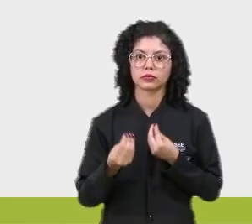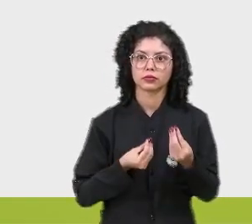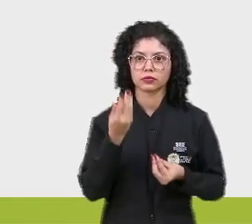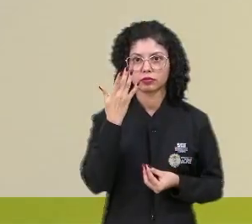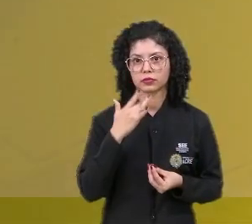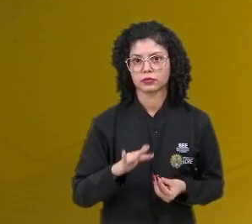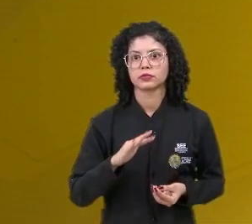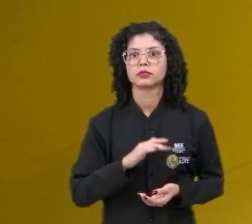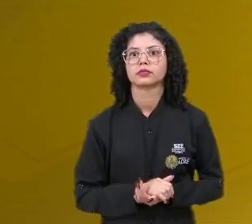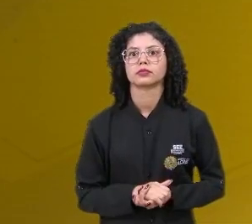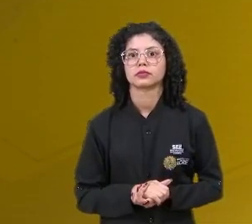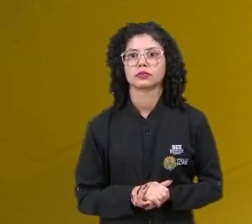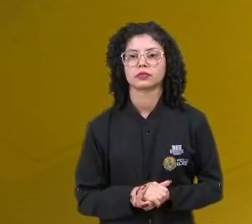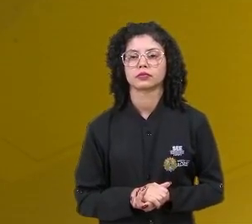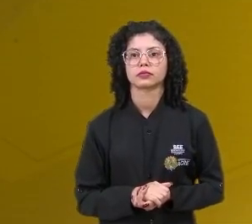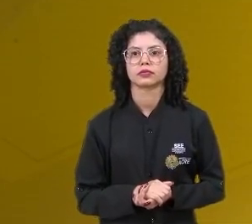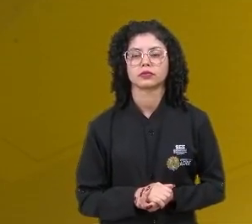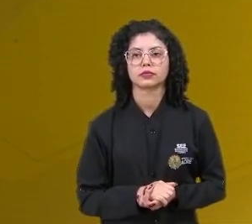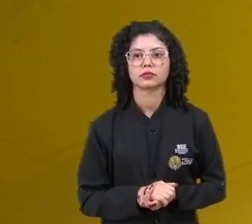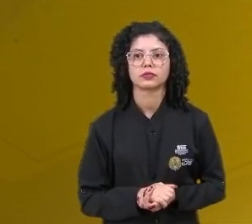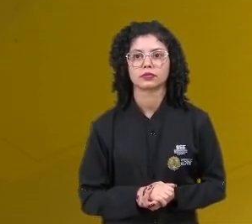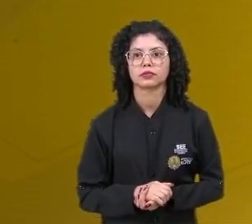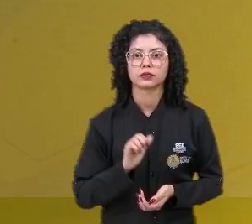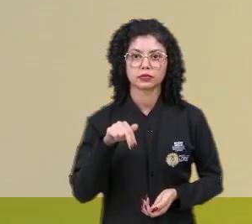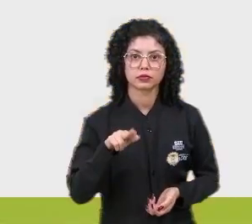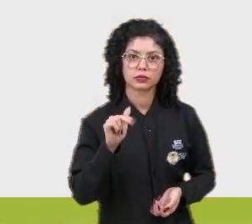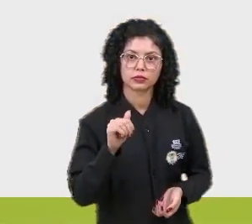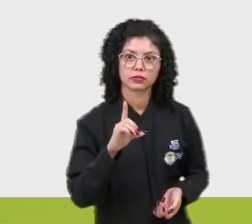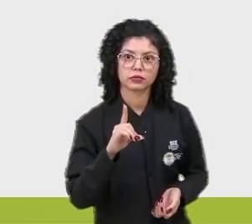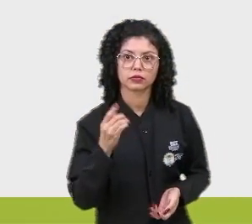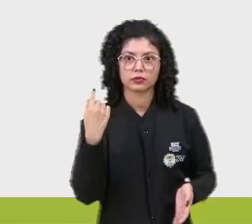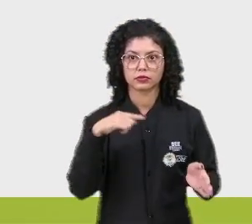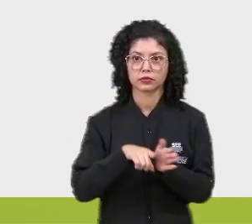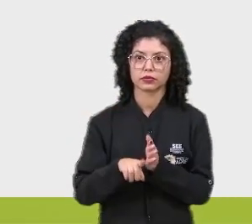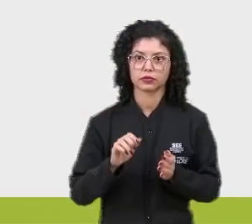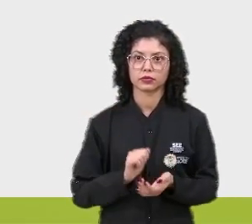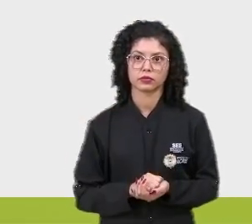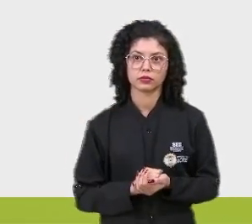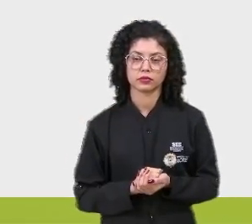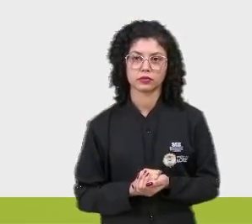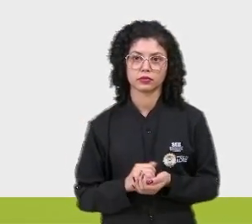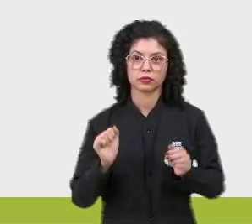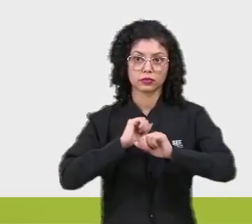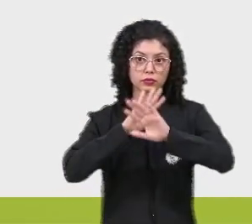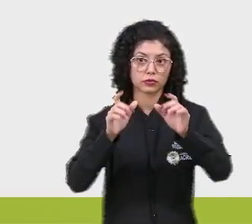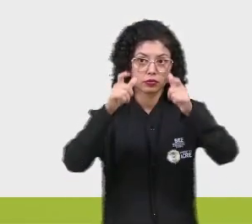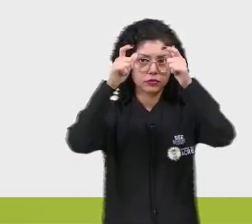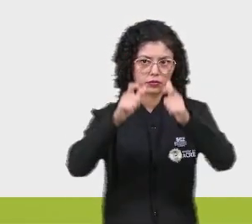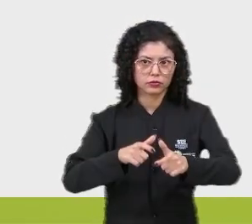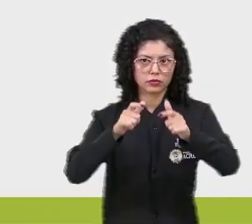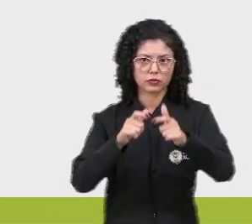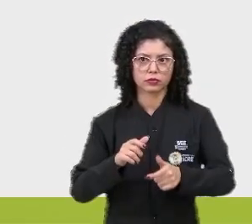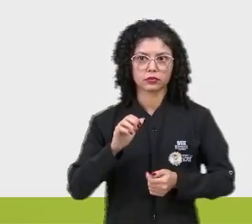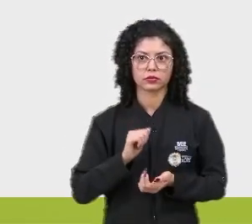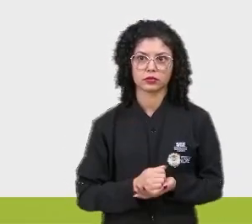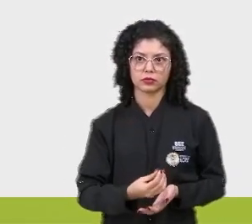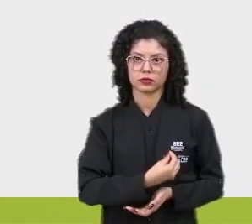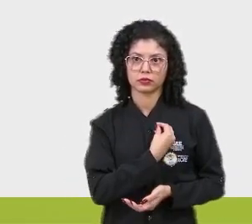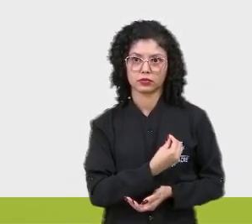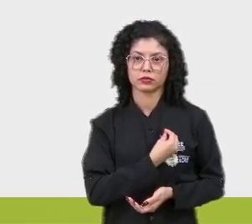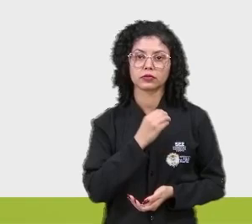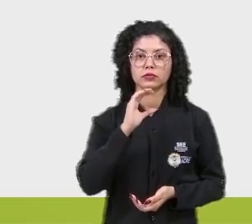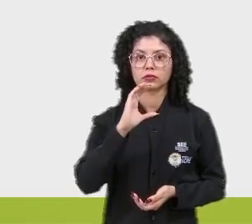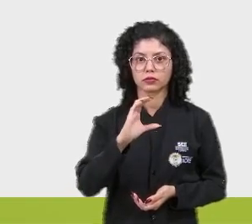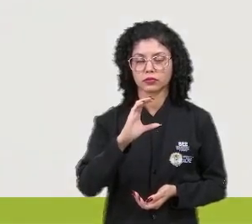criança, por isso que ele é chamado de nanokids, tá? E a pergunta, ela está sendo bem clara. Onde que existe a presença do